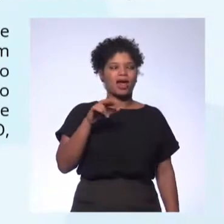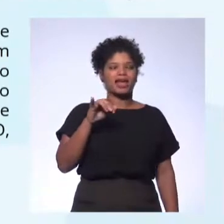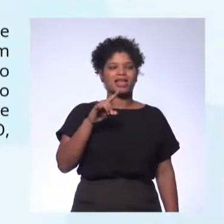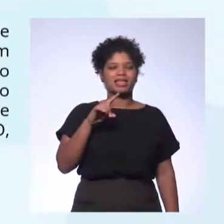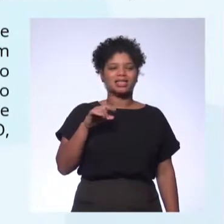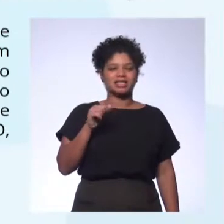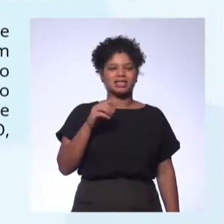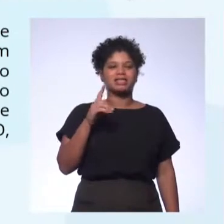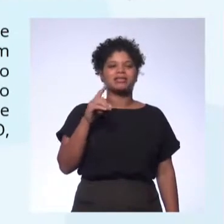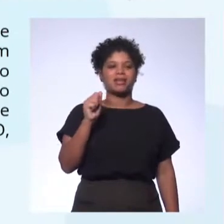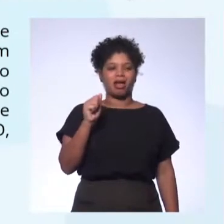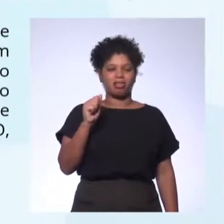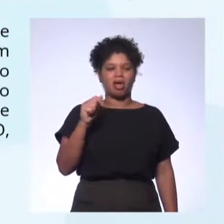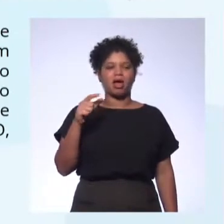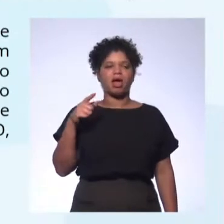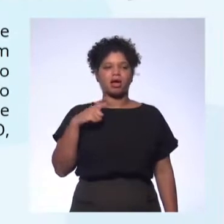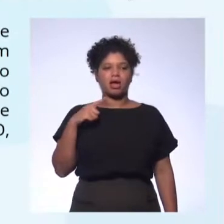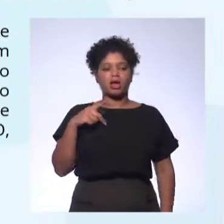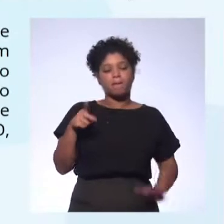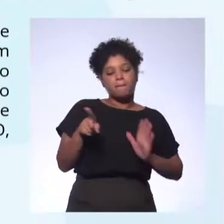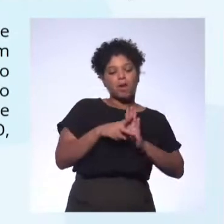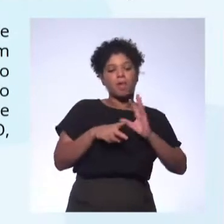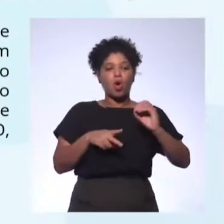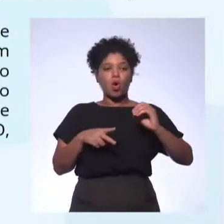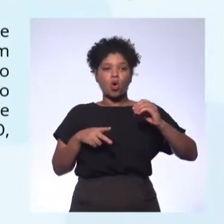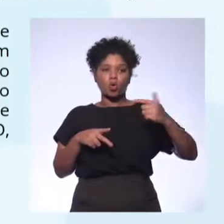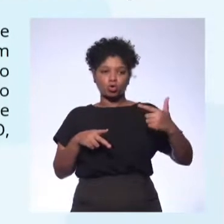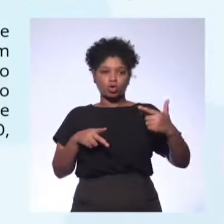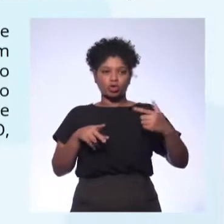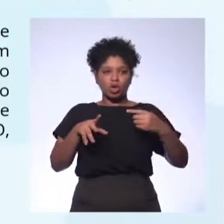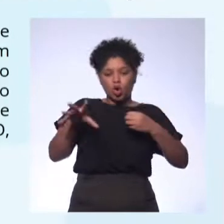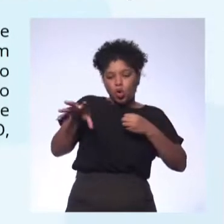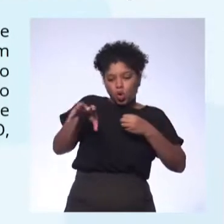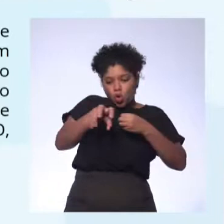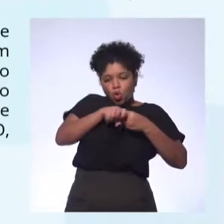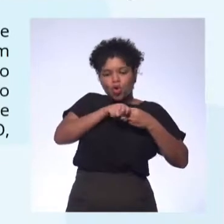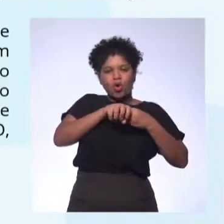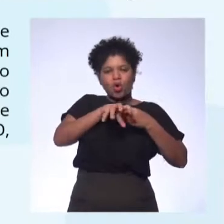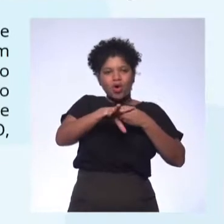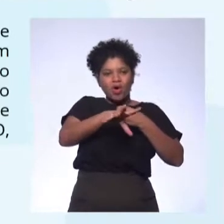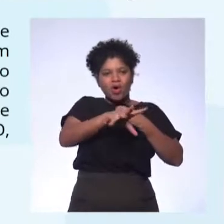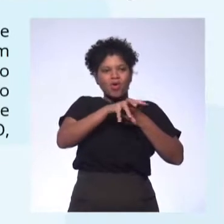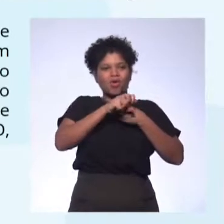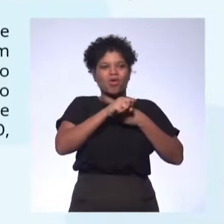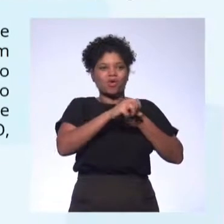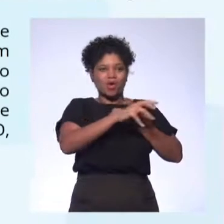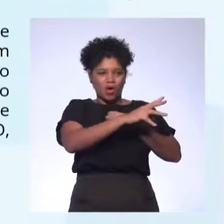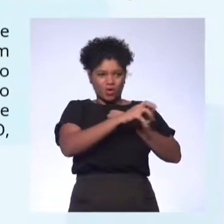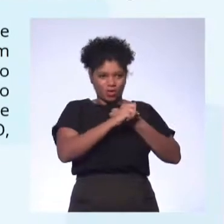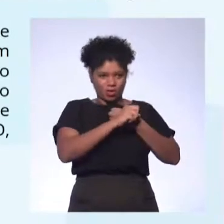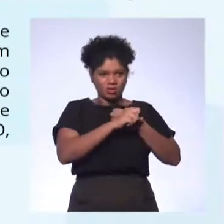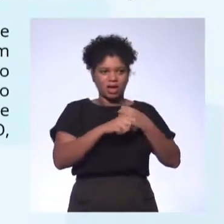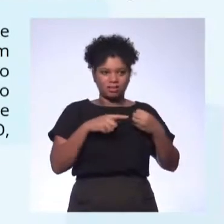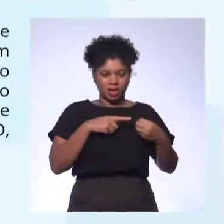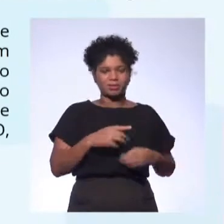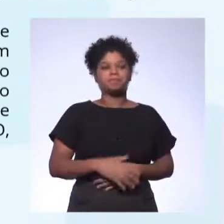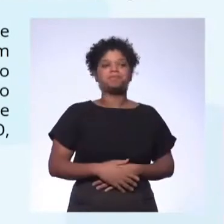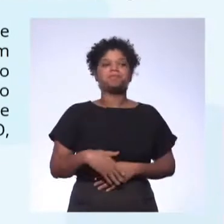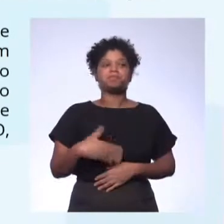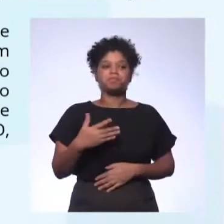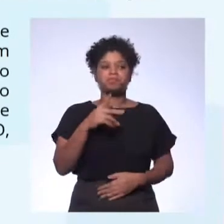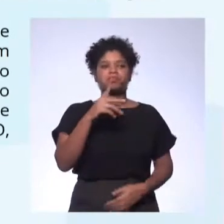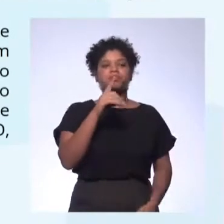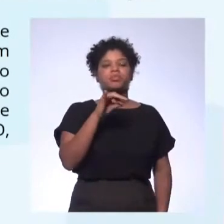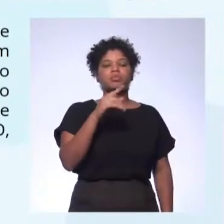interagem com as de h2oh atraindo-se mutuamente então aqui é né o dipolo